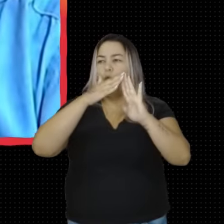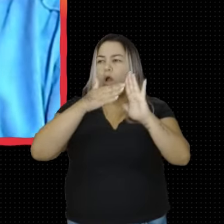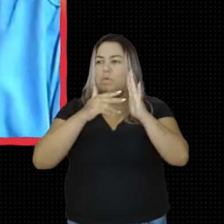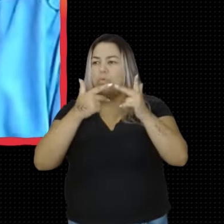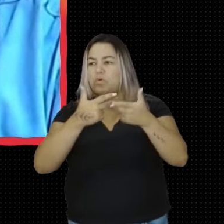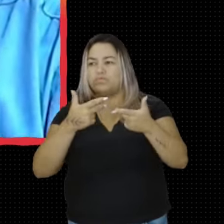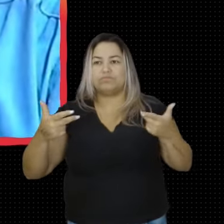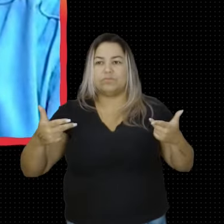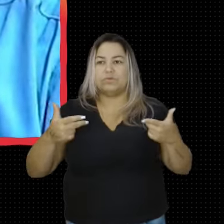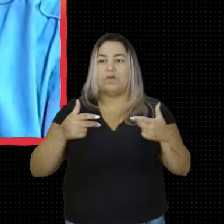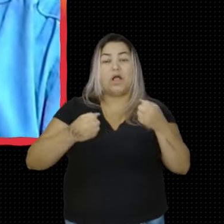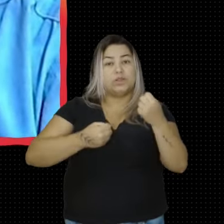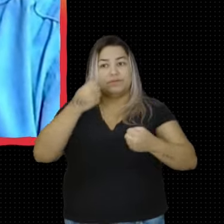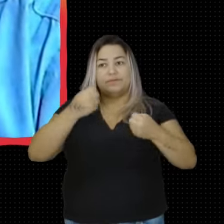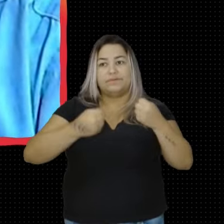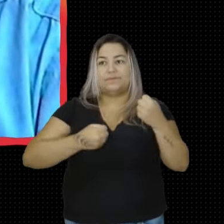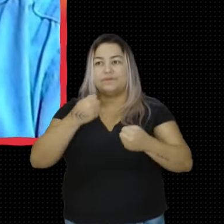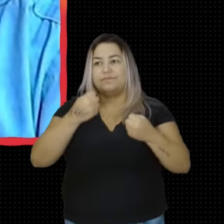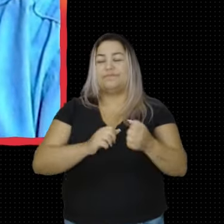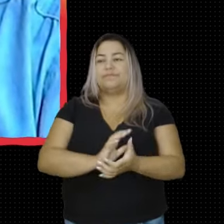Enfim, é outra forma de...